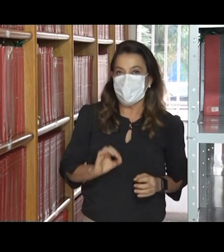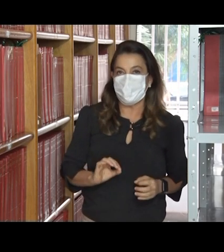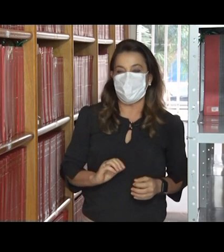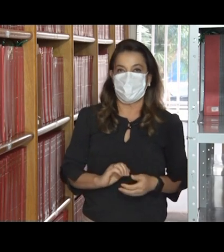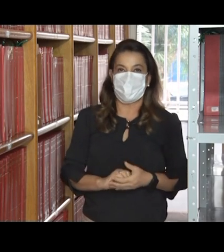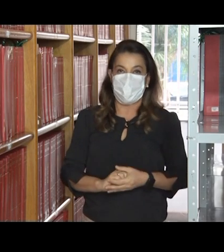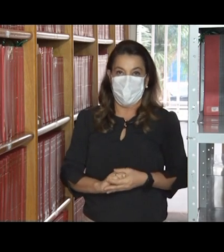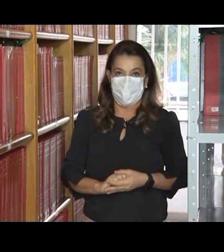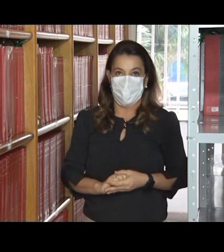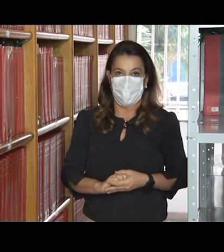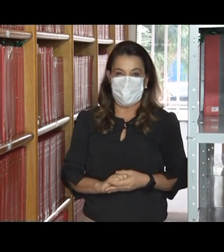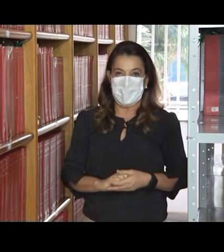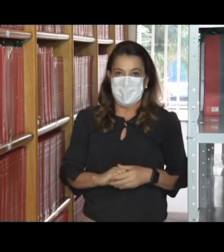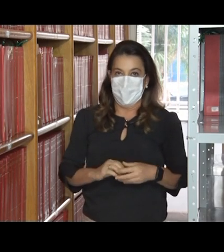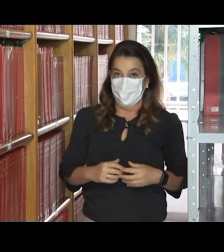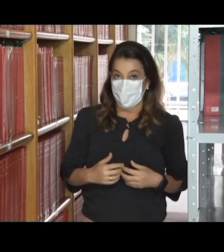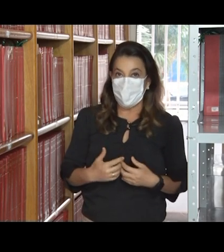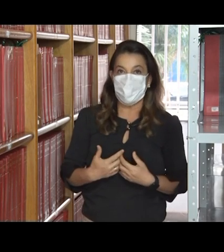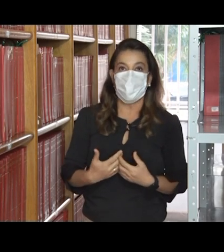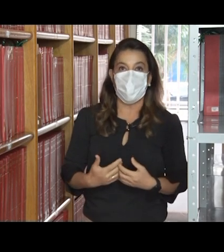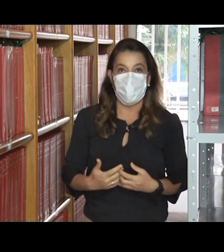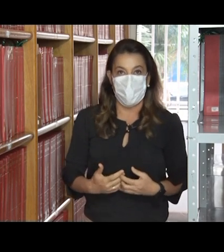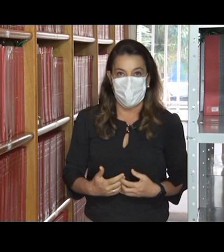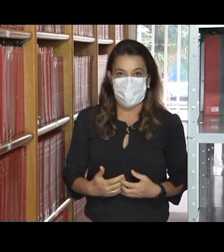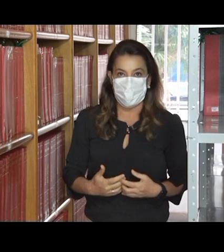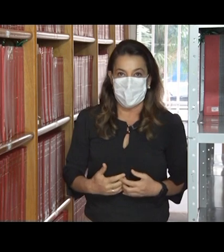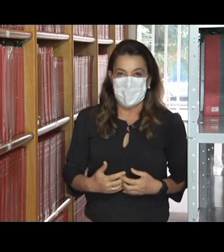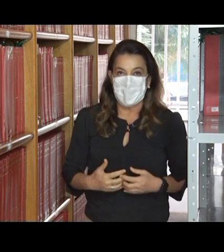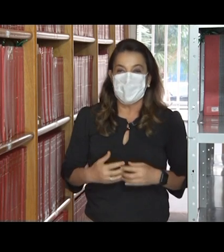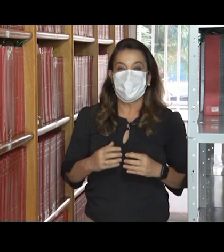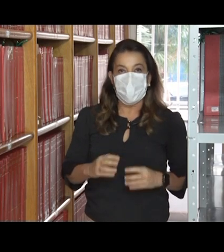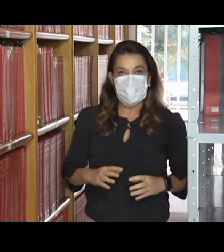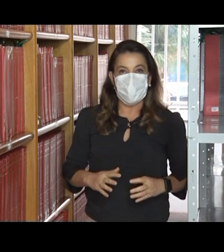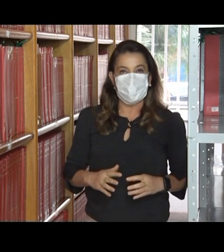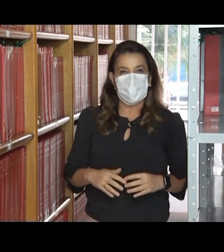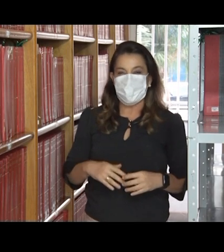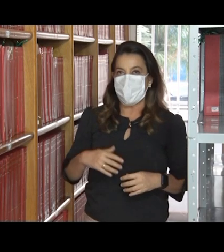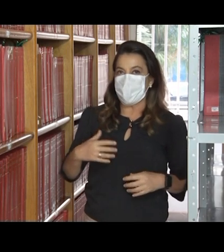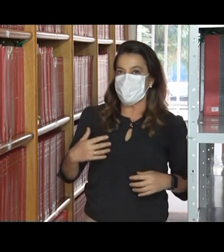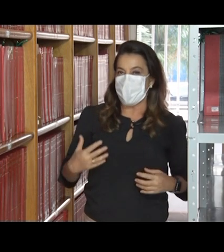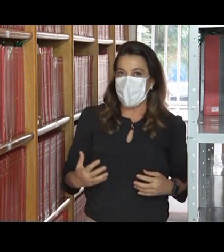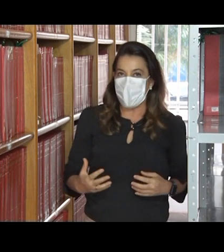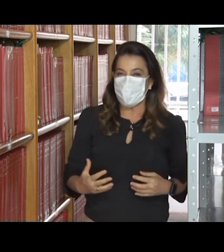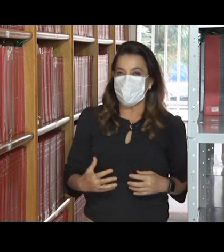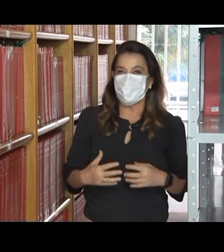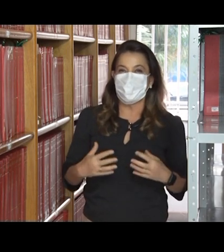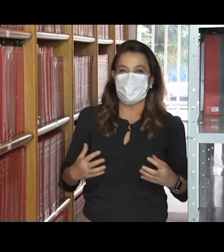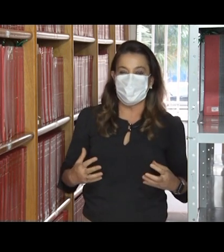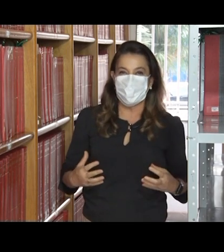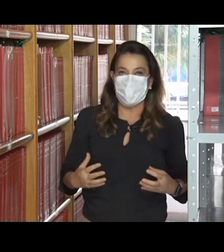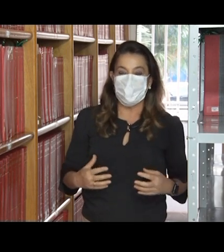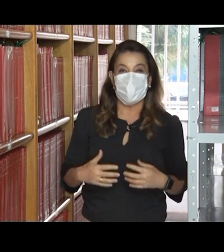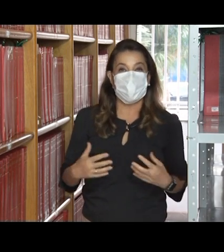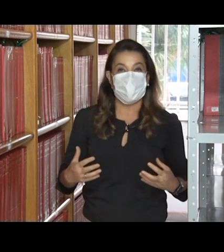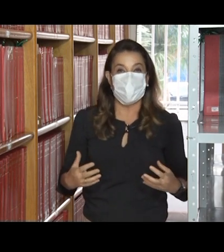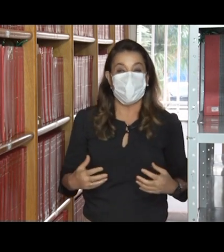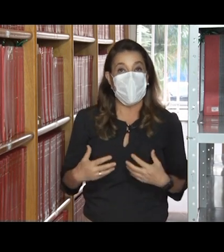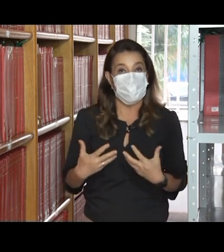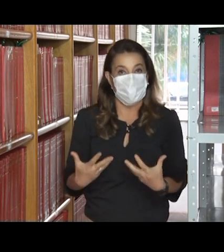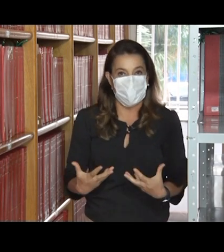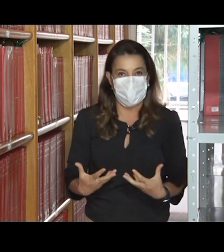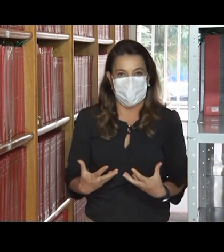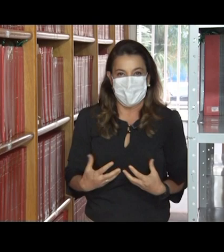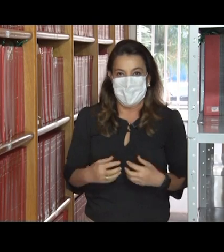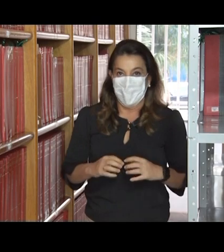Mas em 1952, depois de um concurso, 2 moradores ligados à arte, à cultura, à poesia